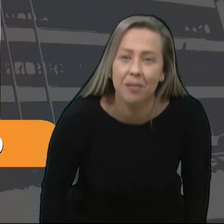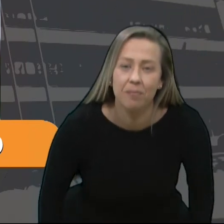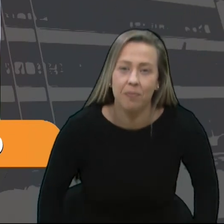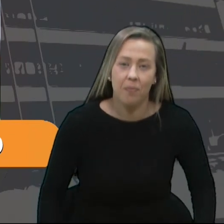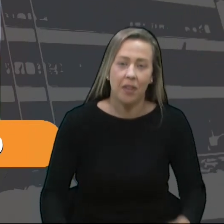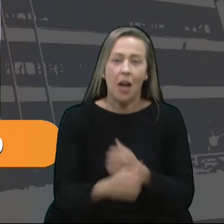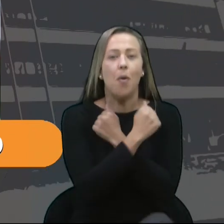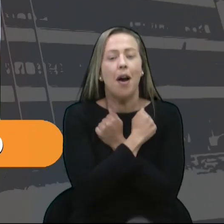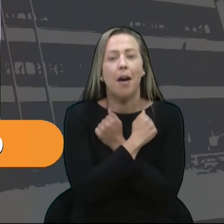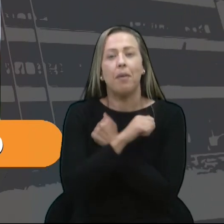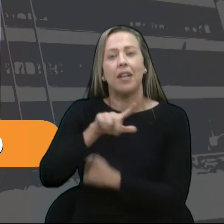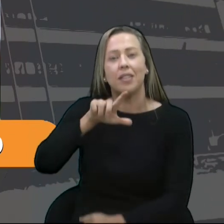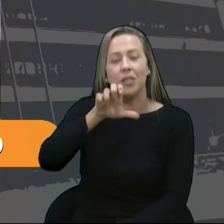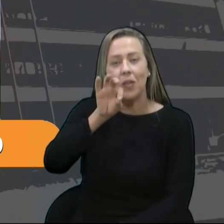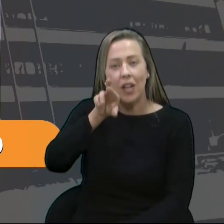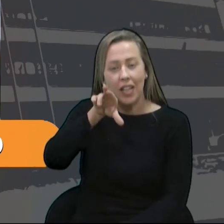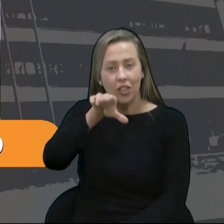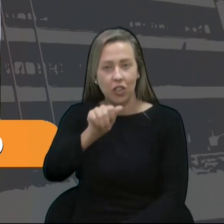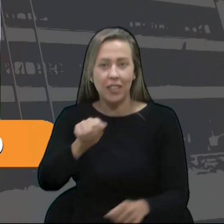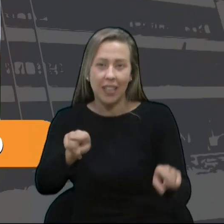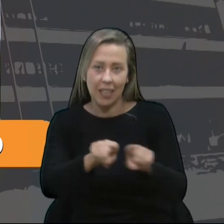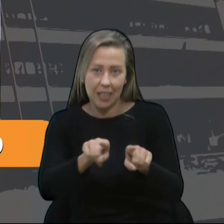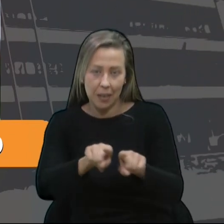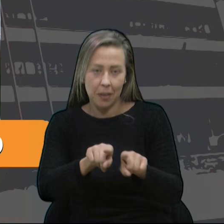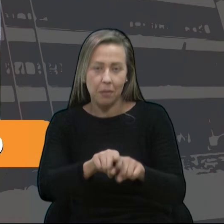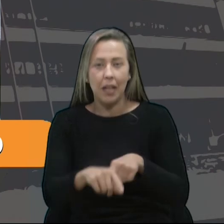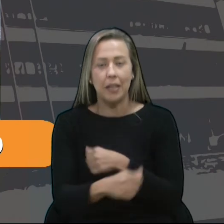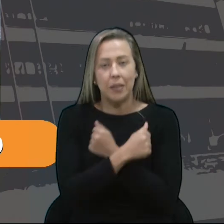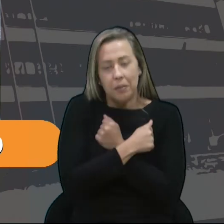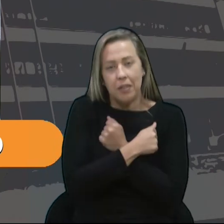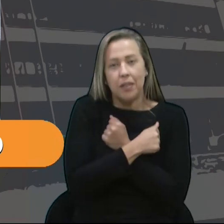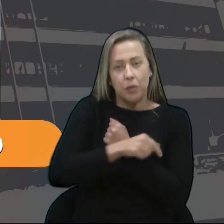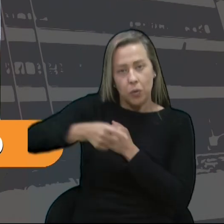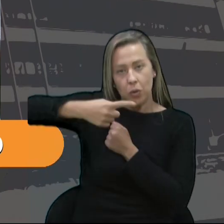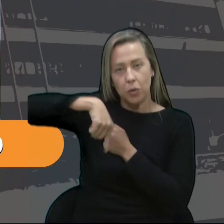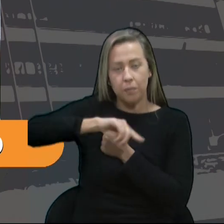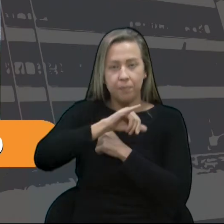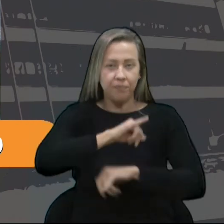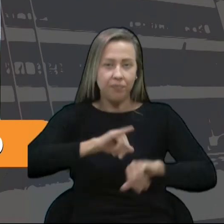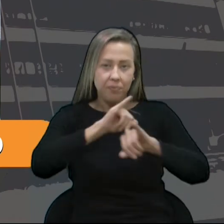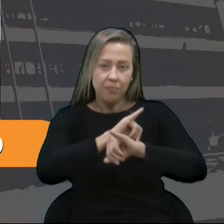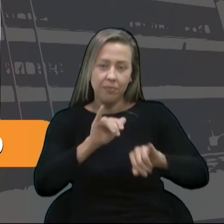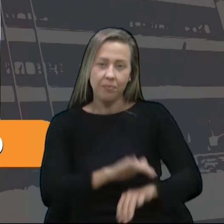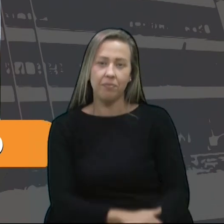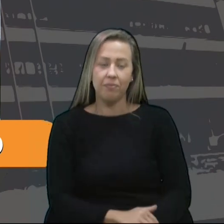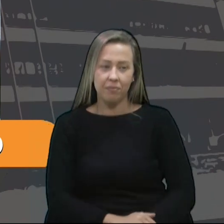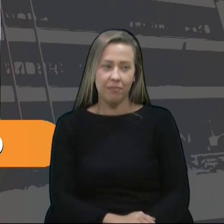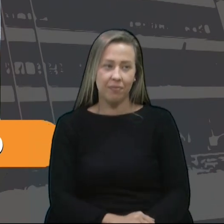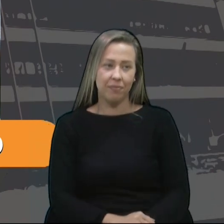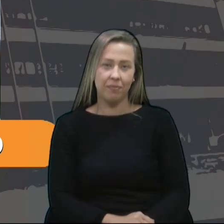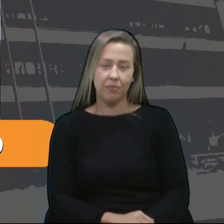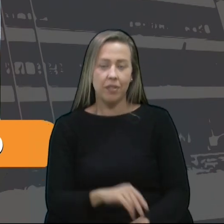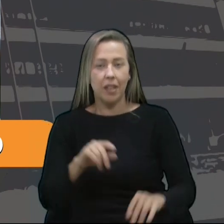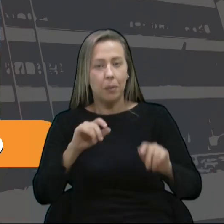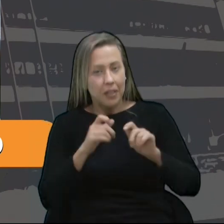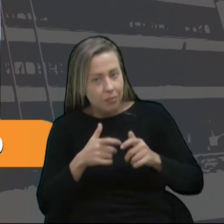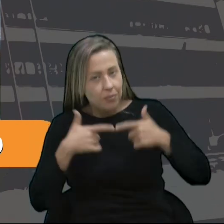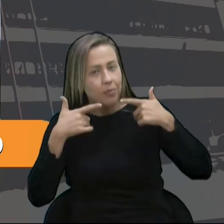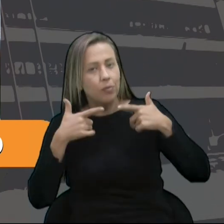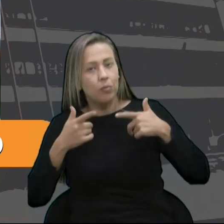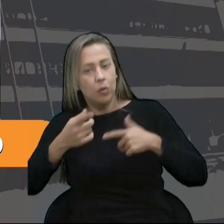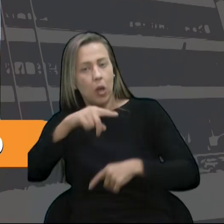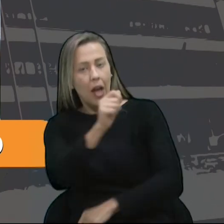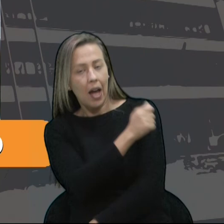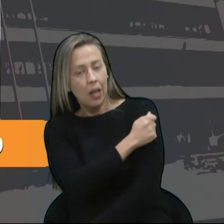nossa aluna, que está aí acompanhando o nosso debate de hoje. Muito nos alegra ver os nossos